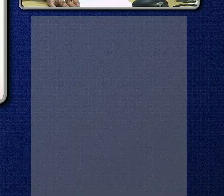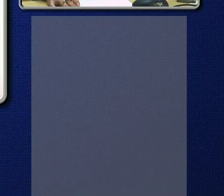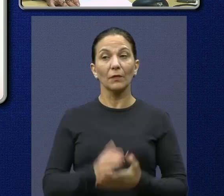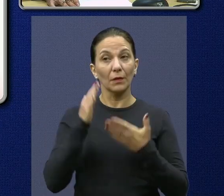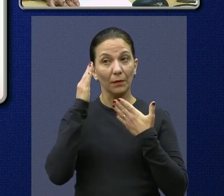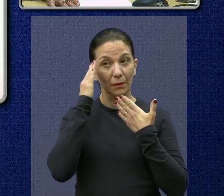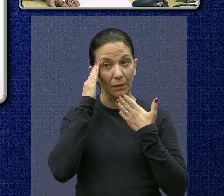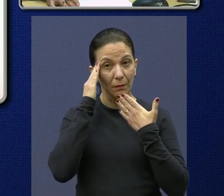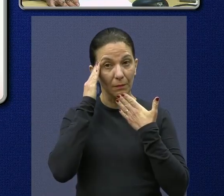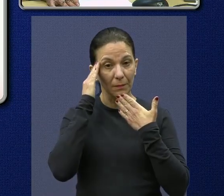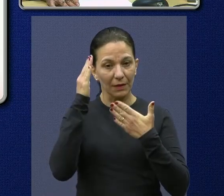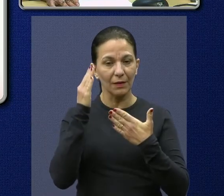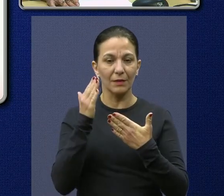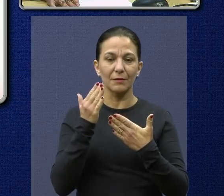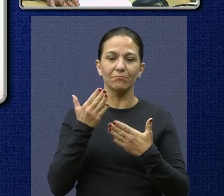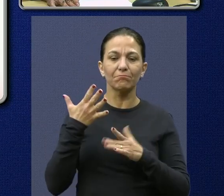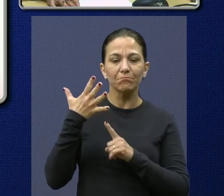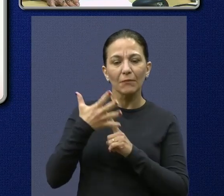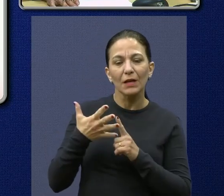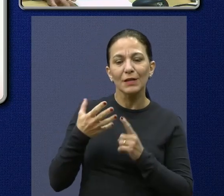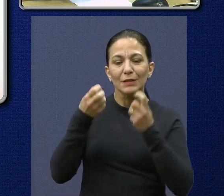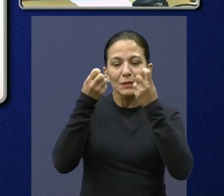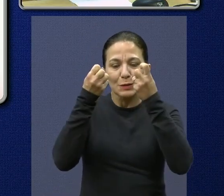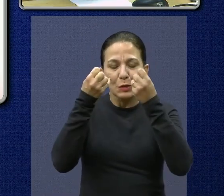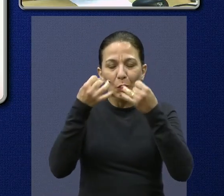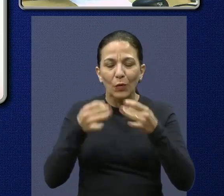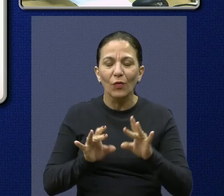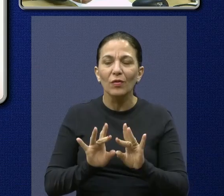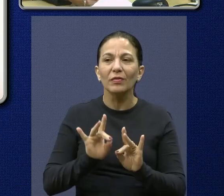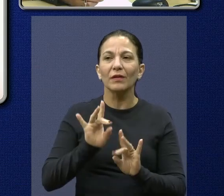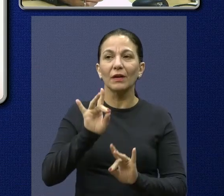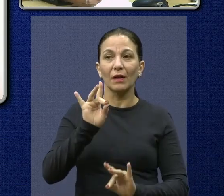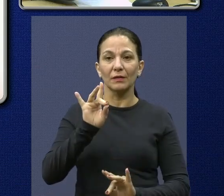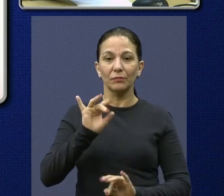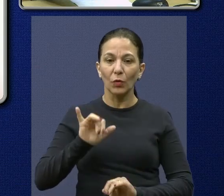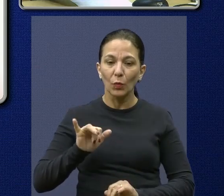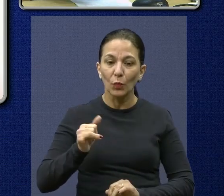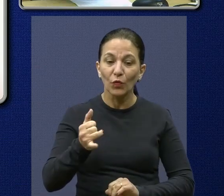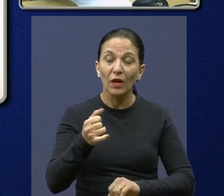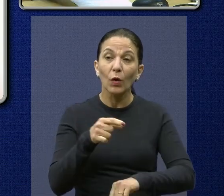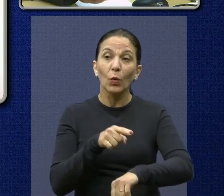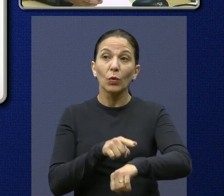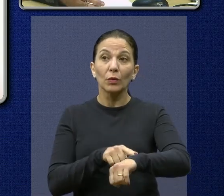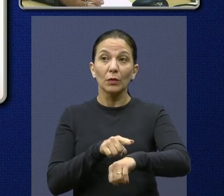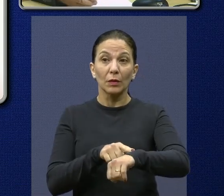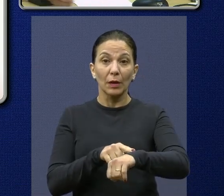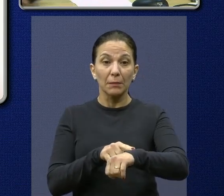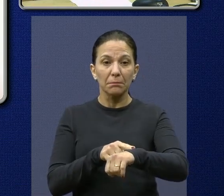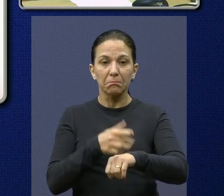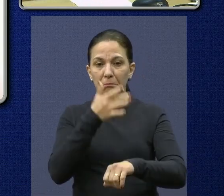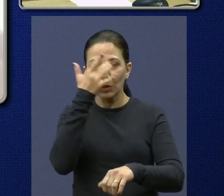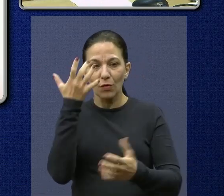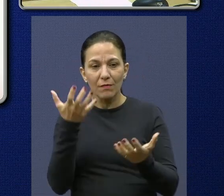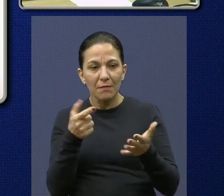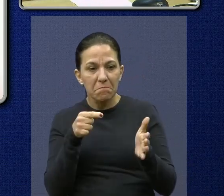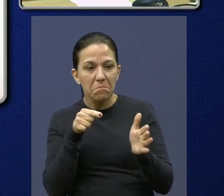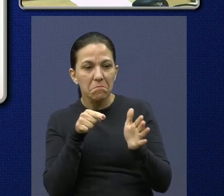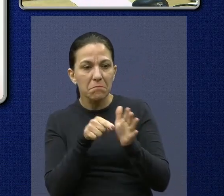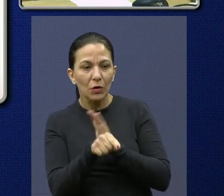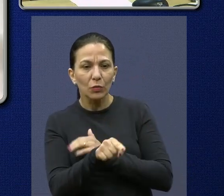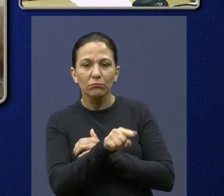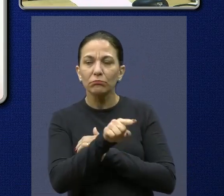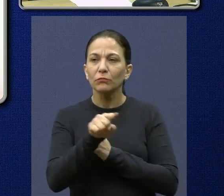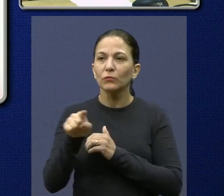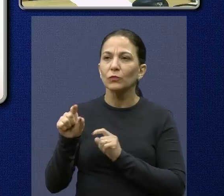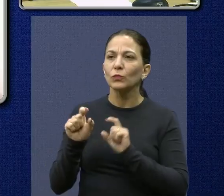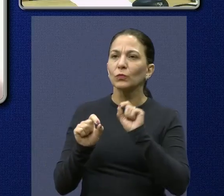Muito esclarecedor a tua fala. Eu vou aproveitar o teu tempo aqui também, abrir as perguntas, e aí que vocês façam